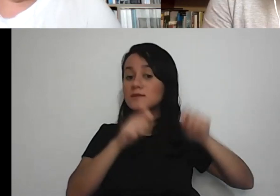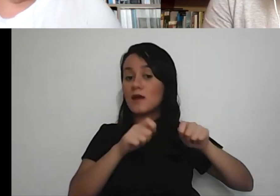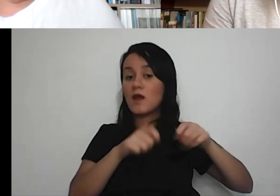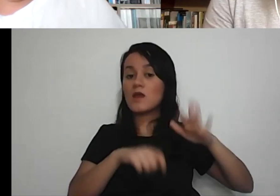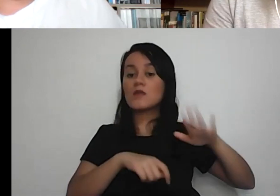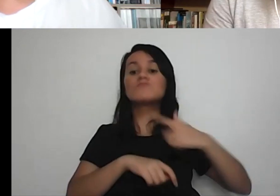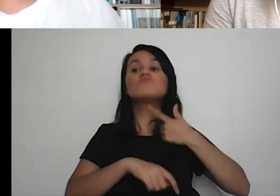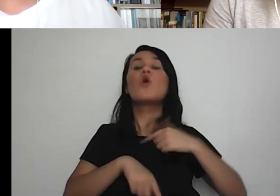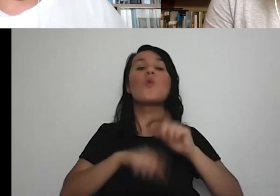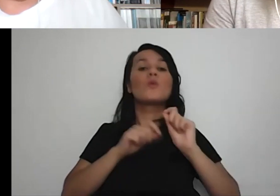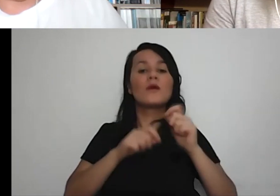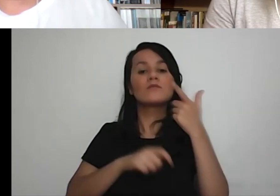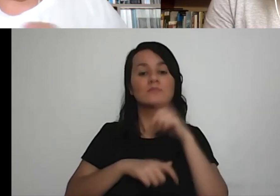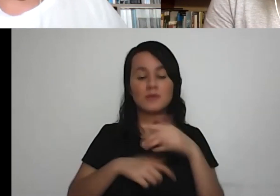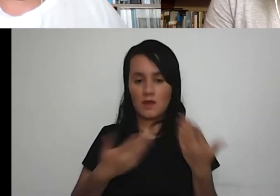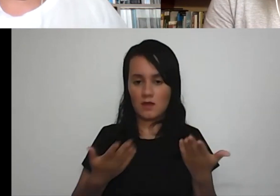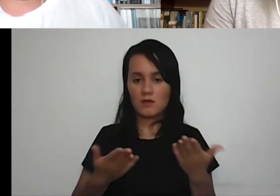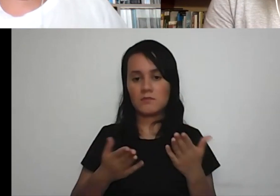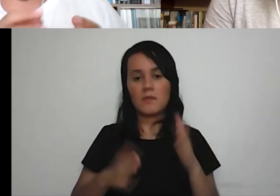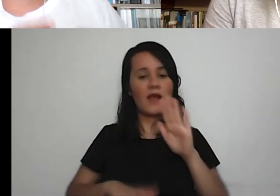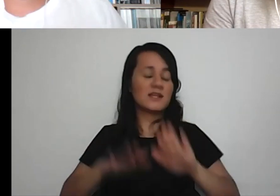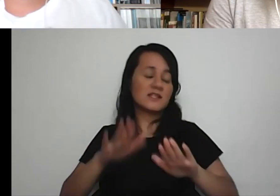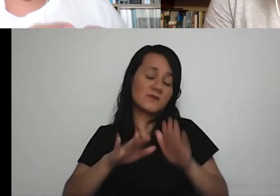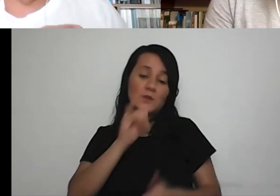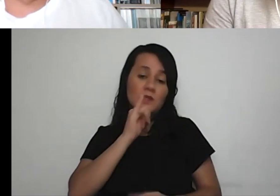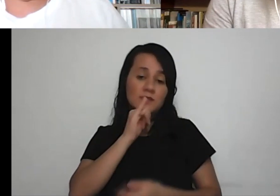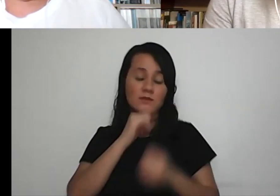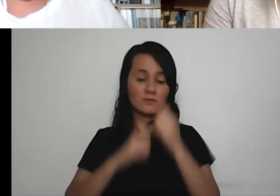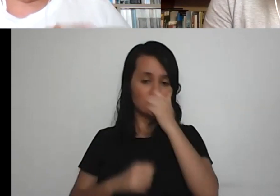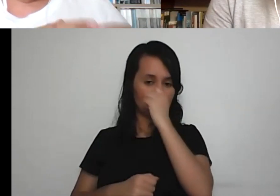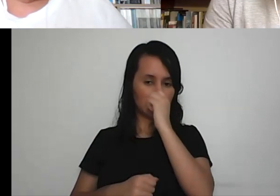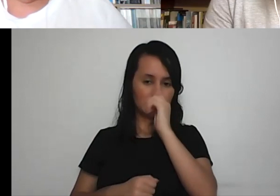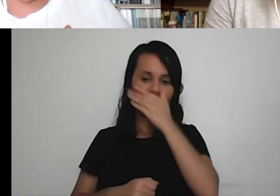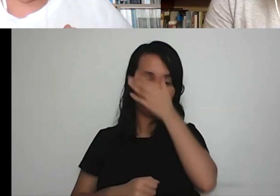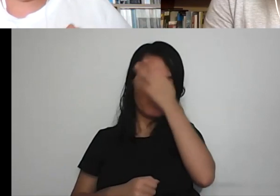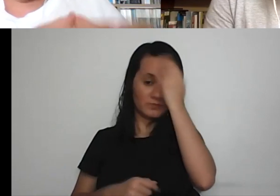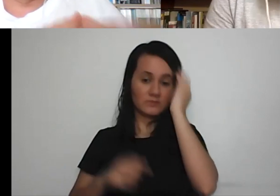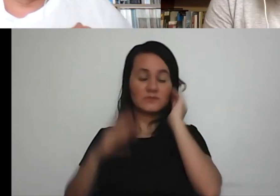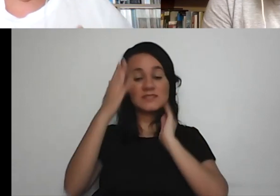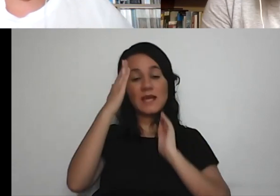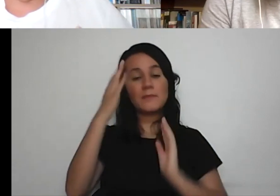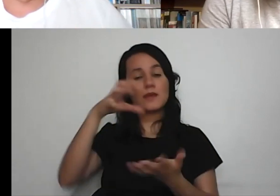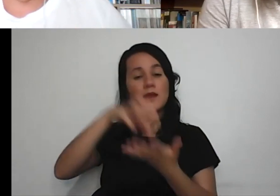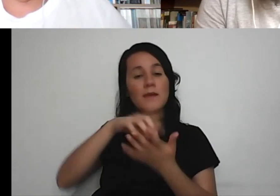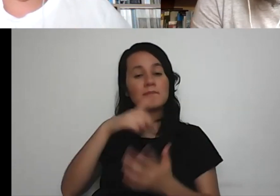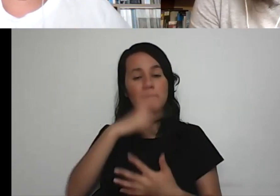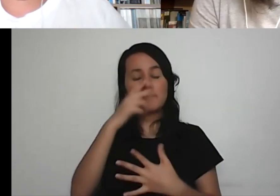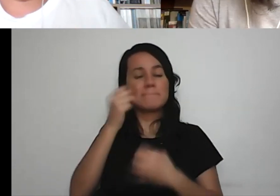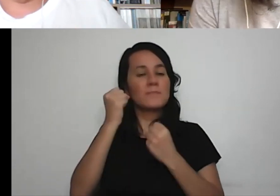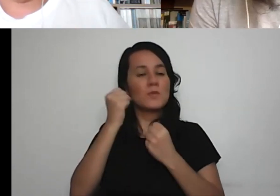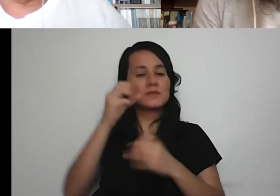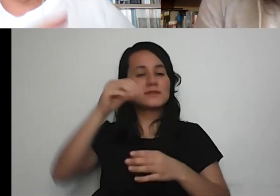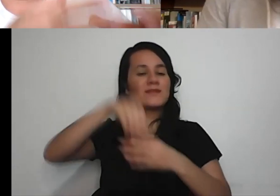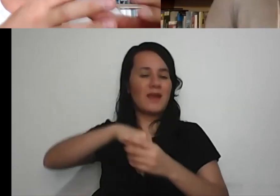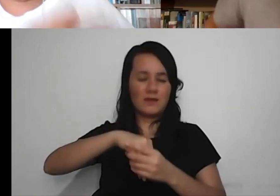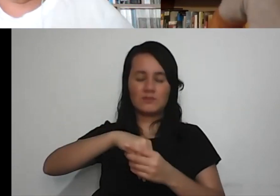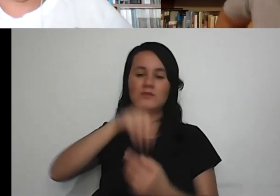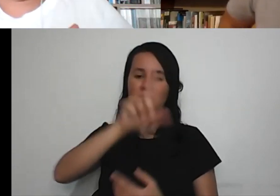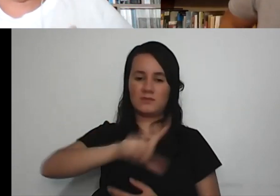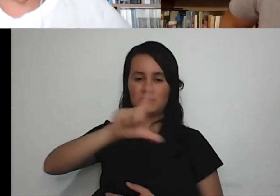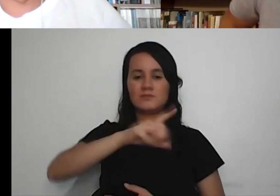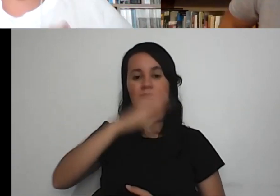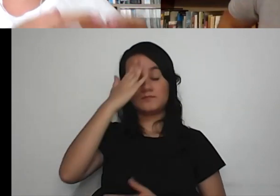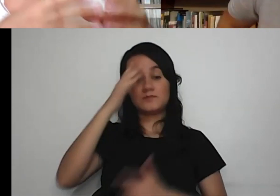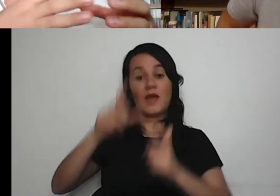apostas dele. Isso não quer dizer também que não se conserva um núcleo ainda poderoso. Tem um núcleo poderoso dentro da literatura, né? Das